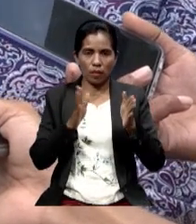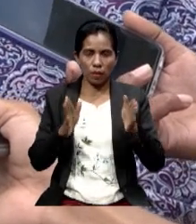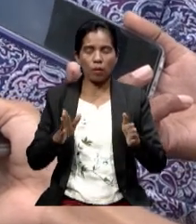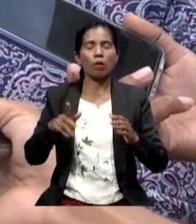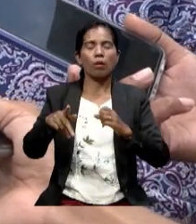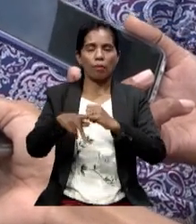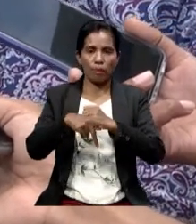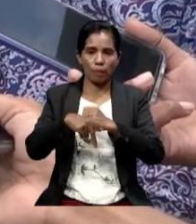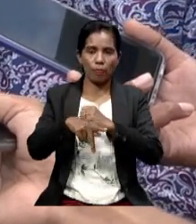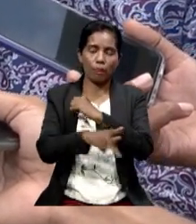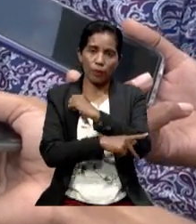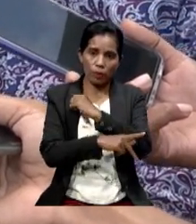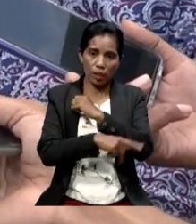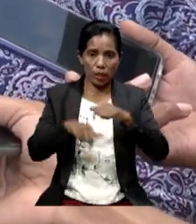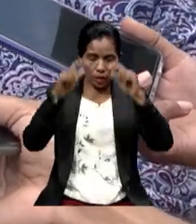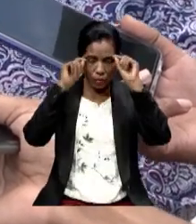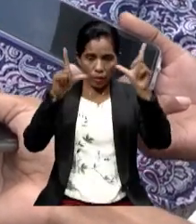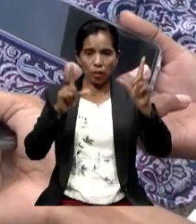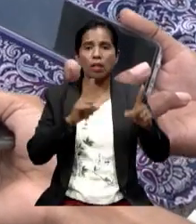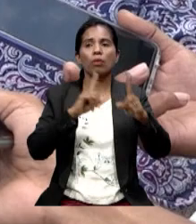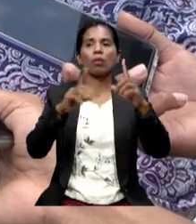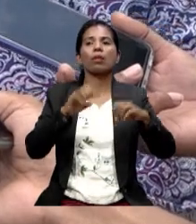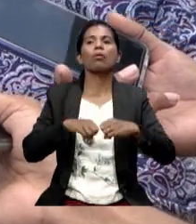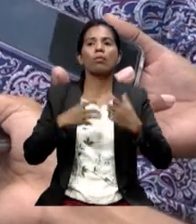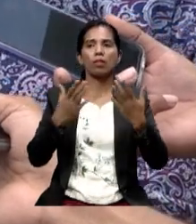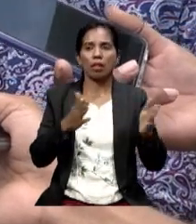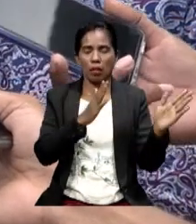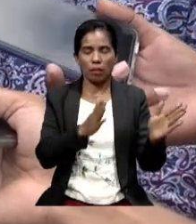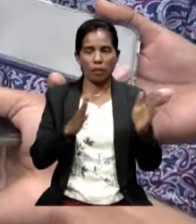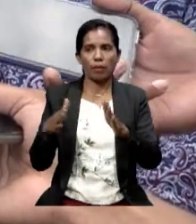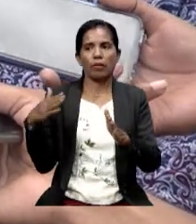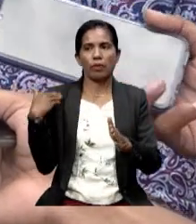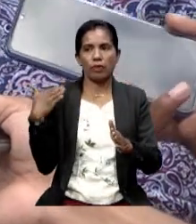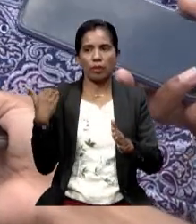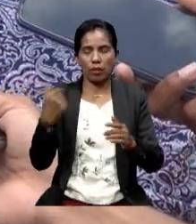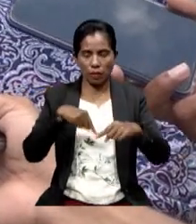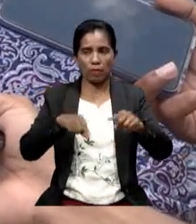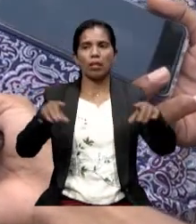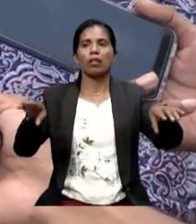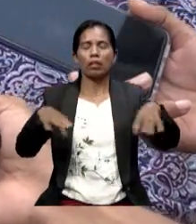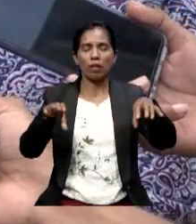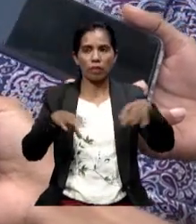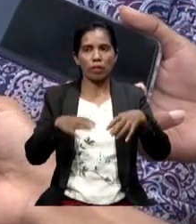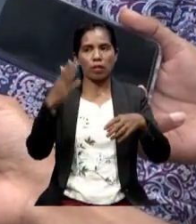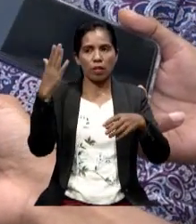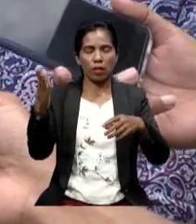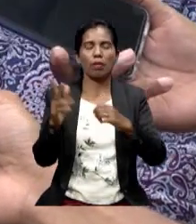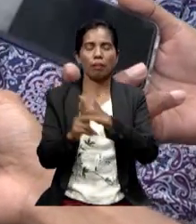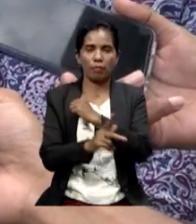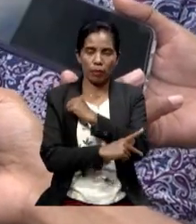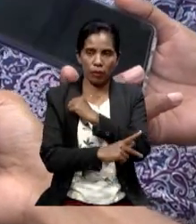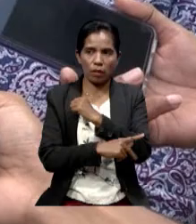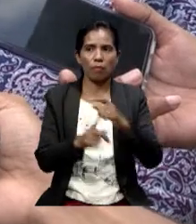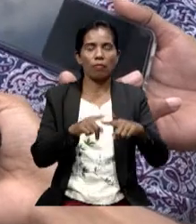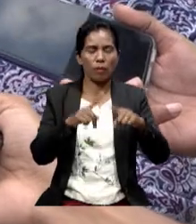atu hasur malu atu kuliah uinsa konaba perpara jovem sira atu ba servisu ba Portugal. Mai